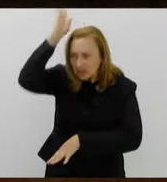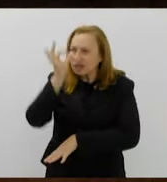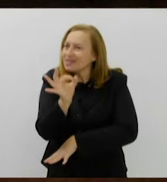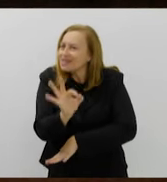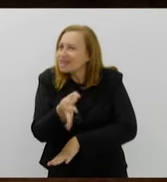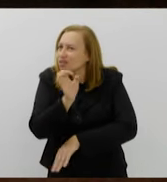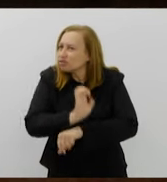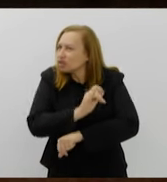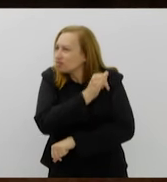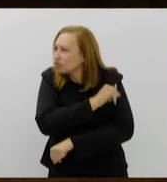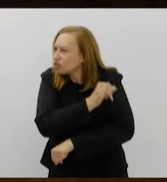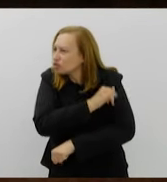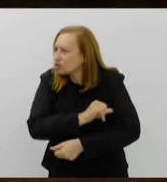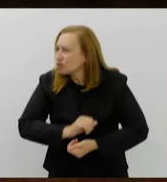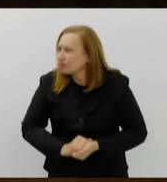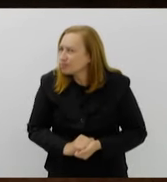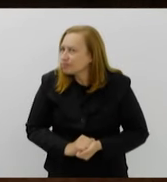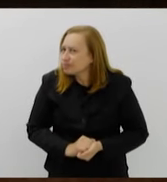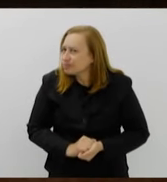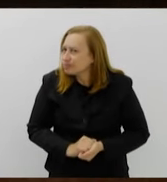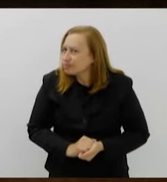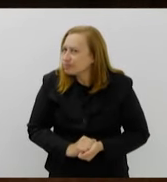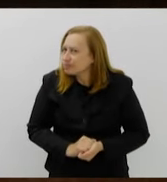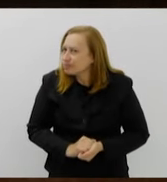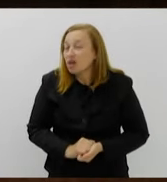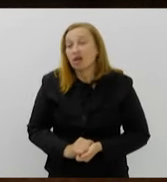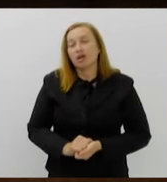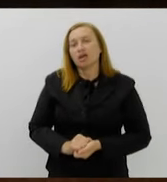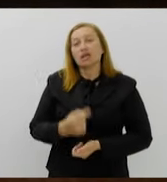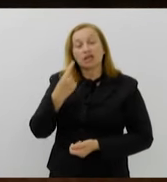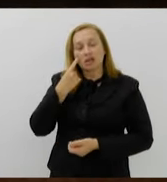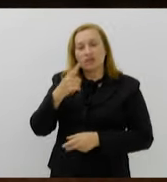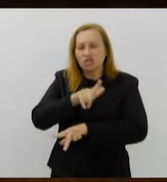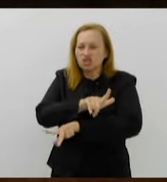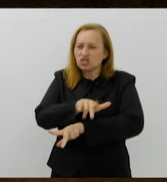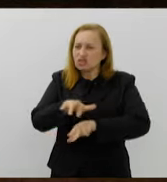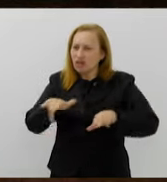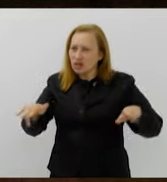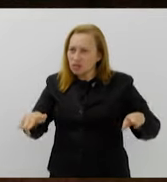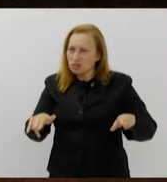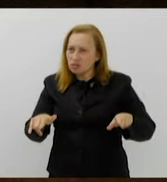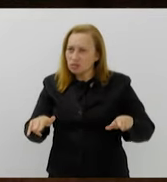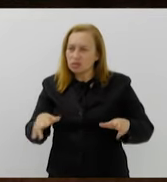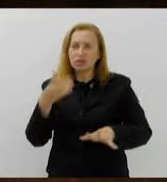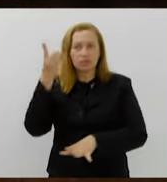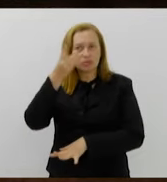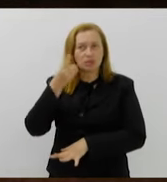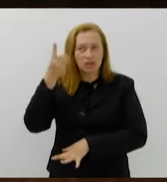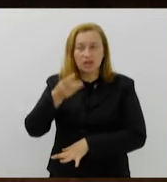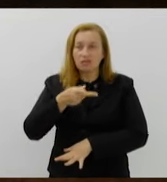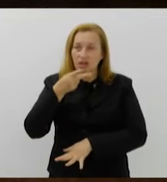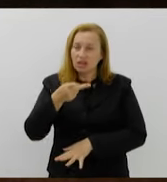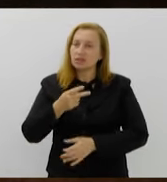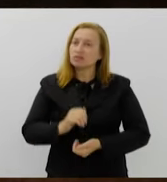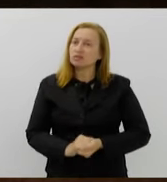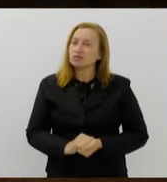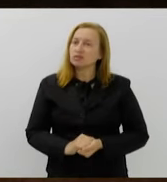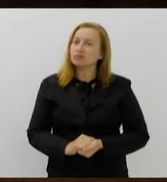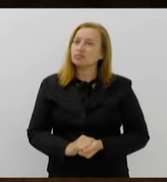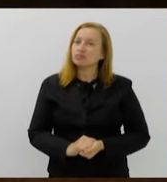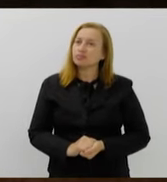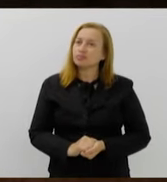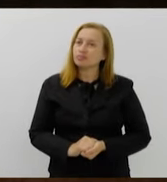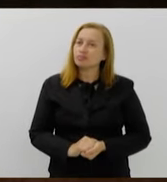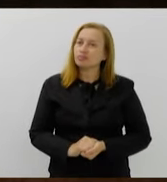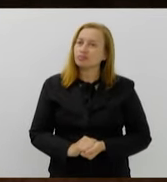Rio de Janeiro ora a gente tá vendo aqui diversos deputados se manifestando em a favor em favor